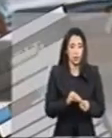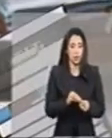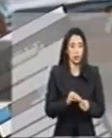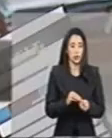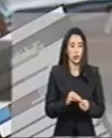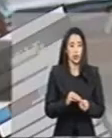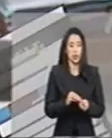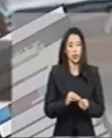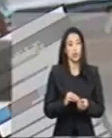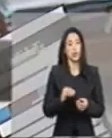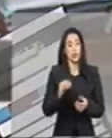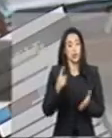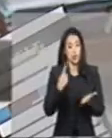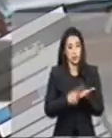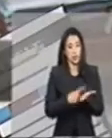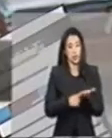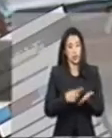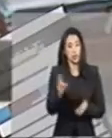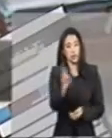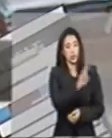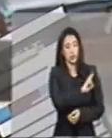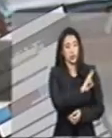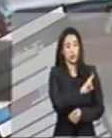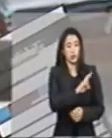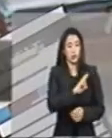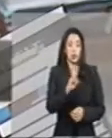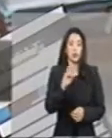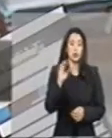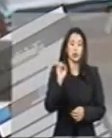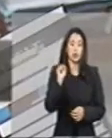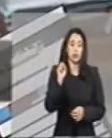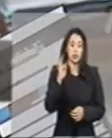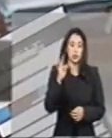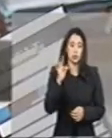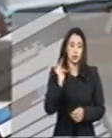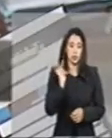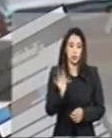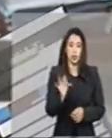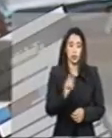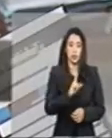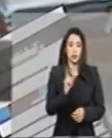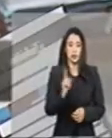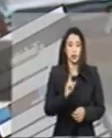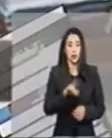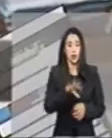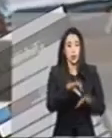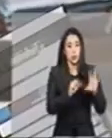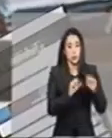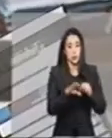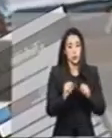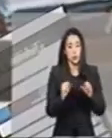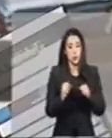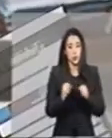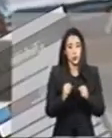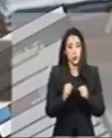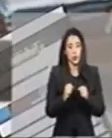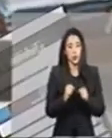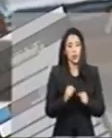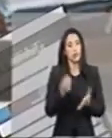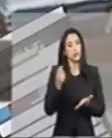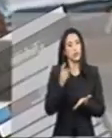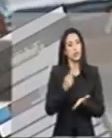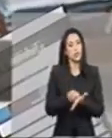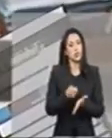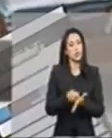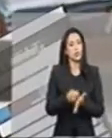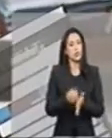na cautelar liminar de apreensão, a ação de busca e apreensão, penso que foi determinada pelo